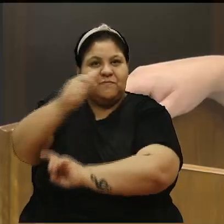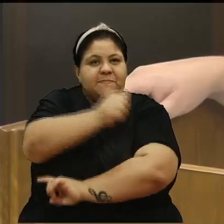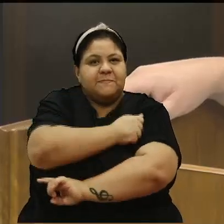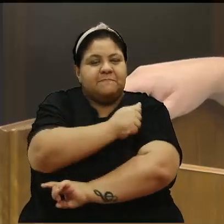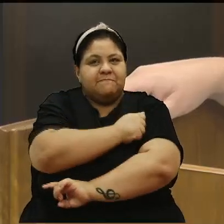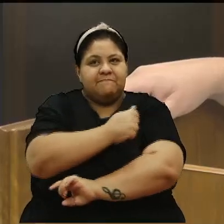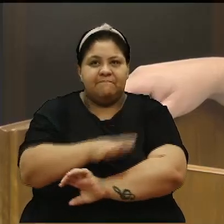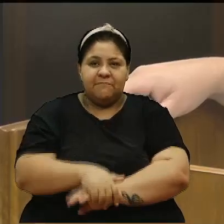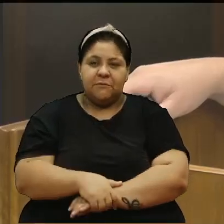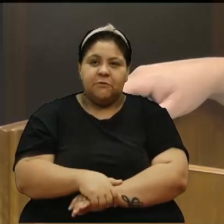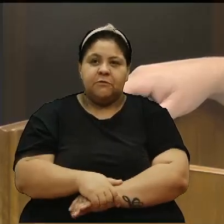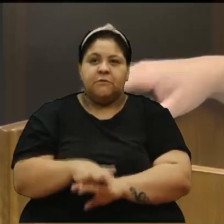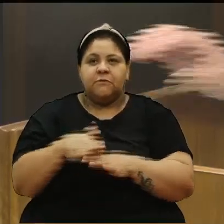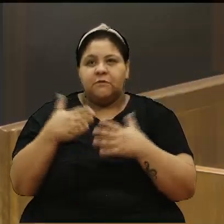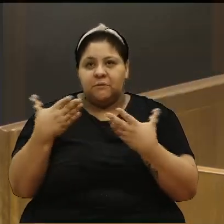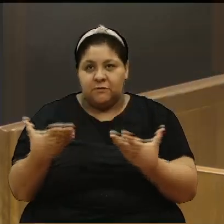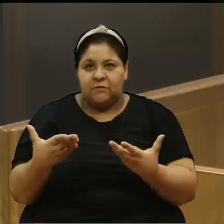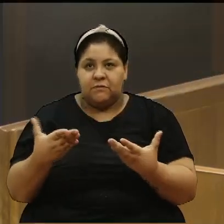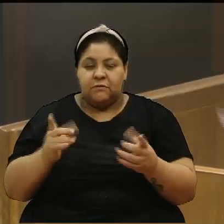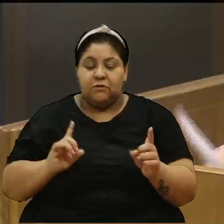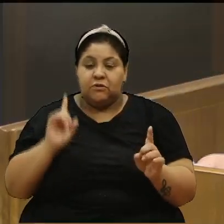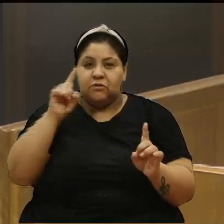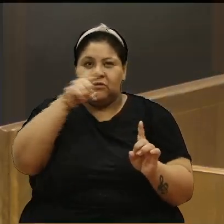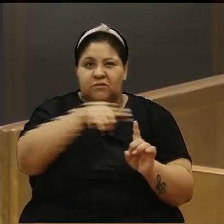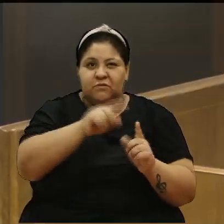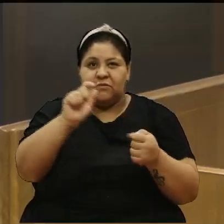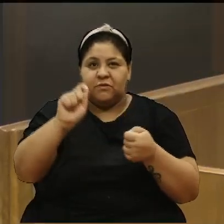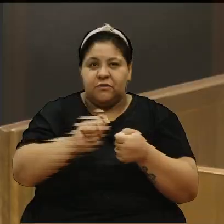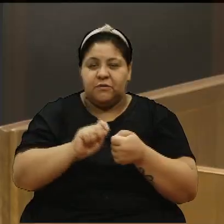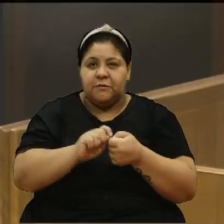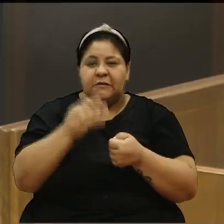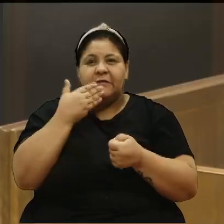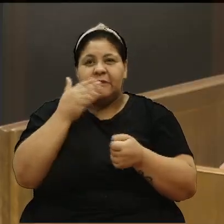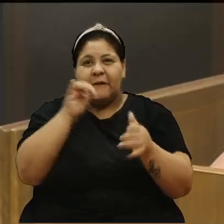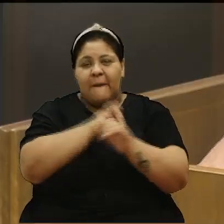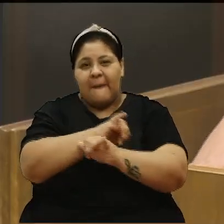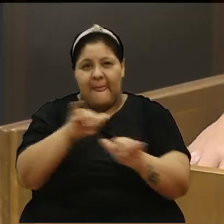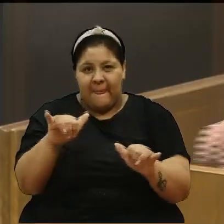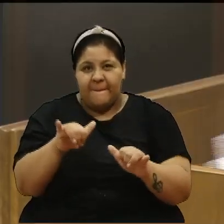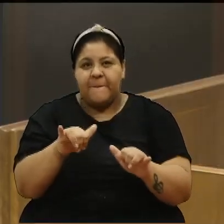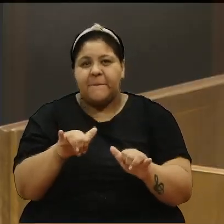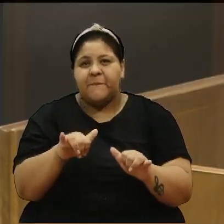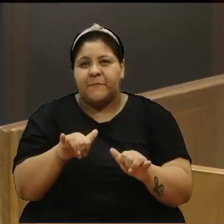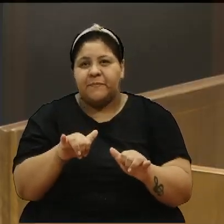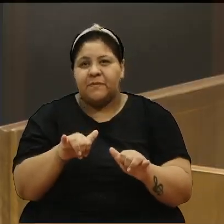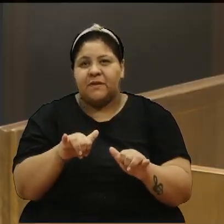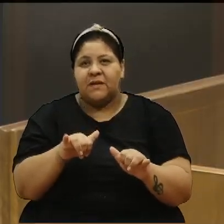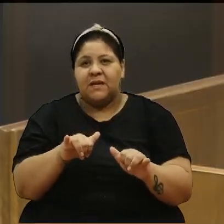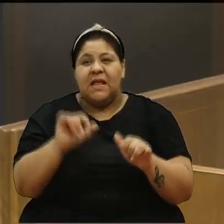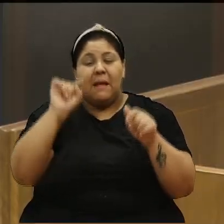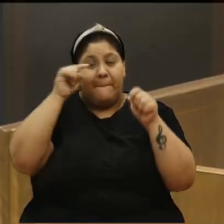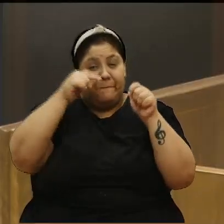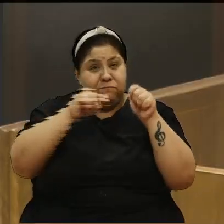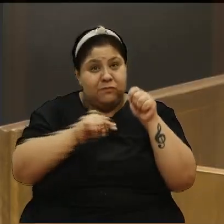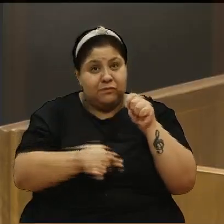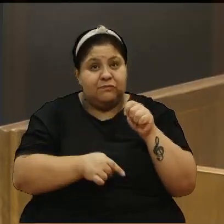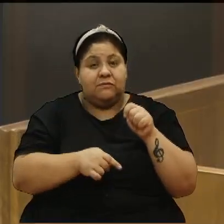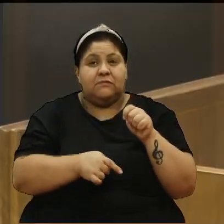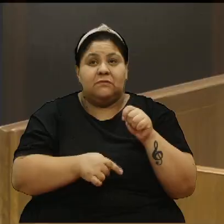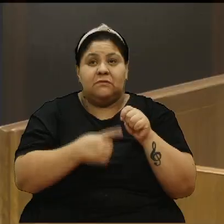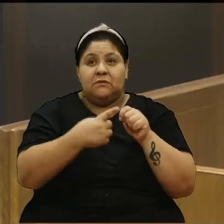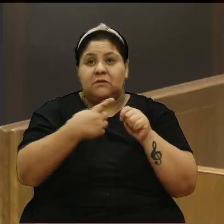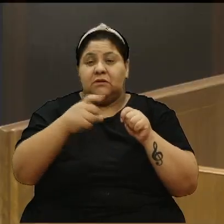alunos. Então, é com esse intuito que a gente fez esse pedido de informação. Ele é bem complexo, ele é com